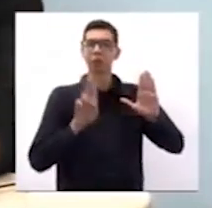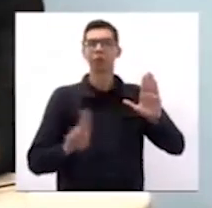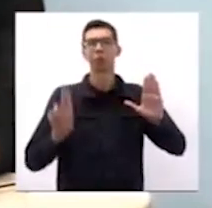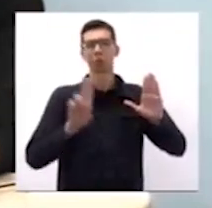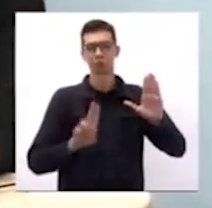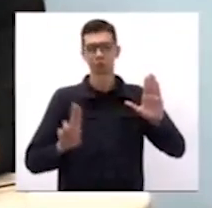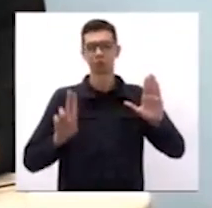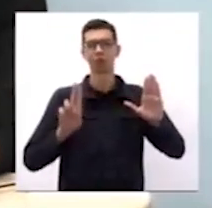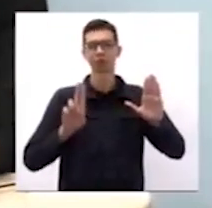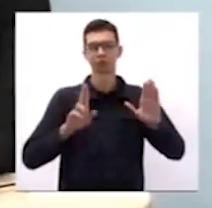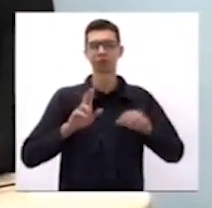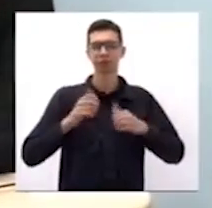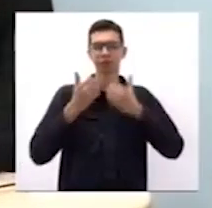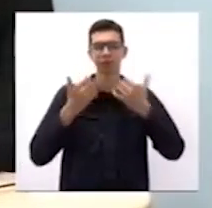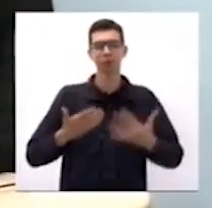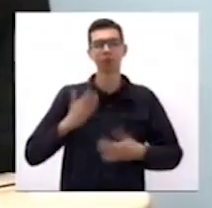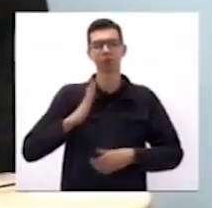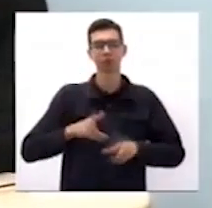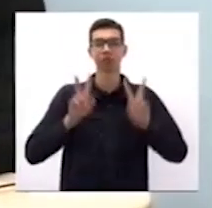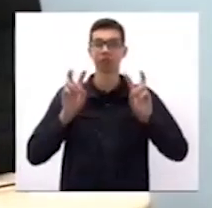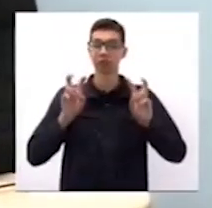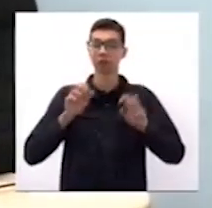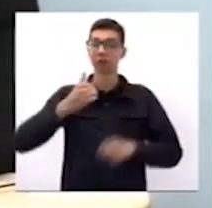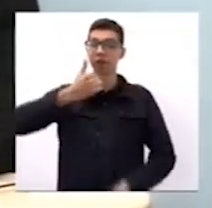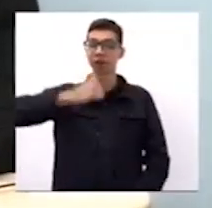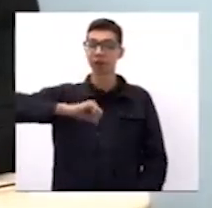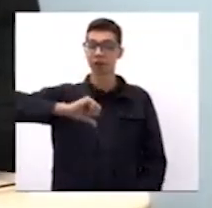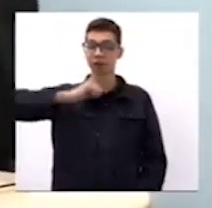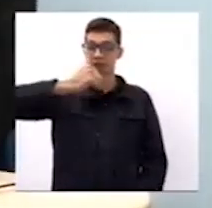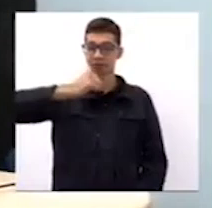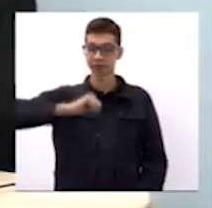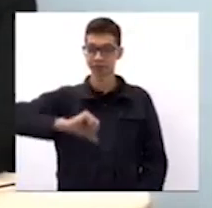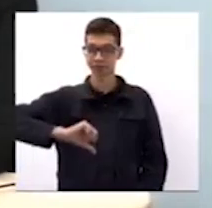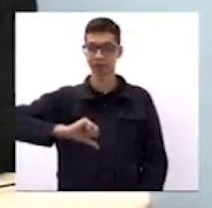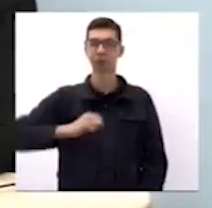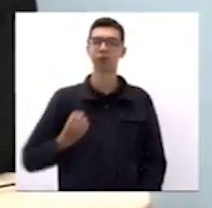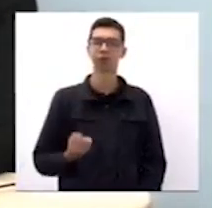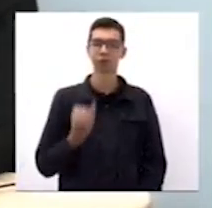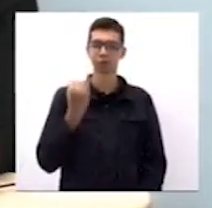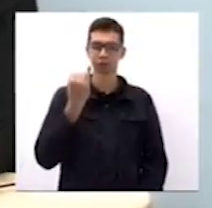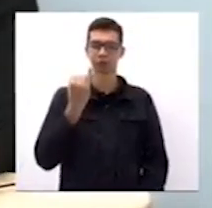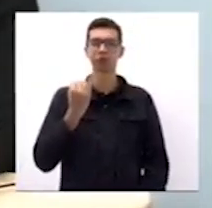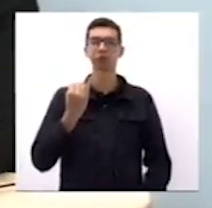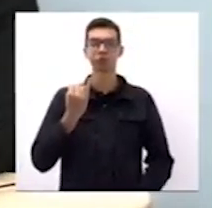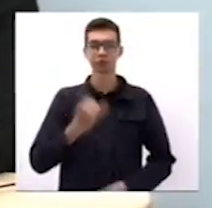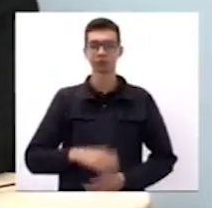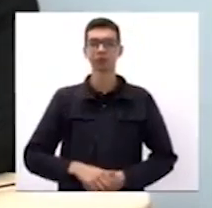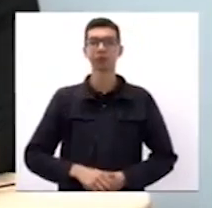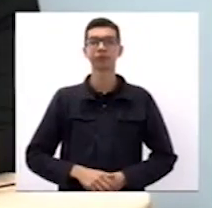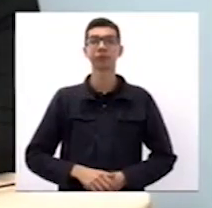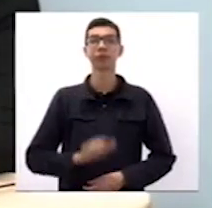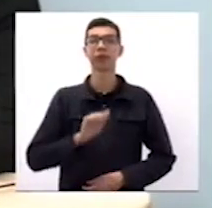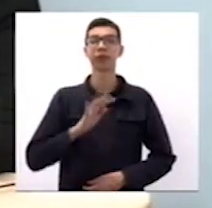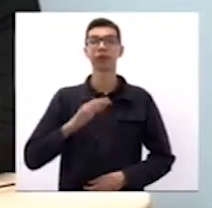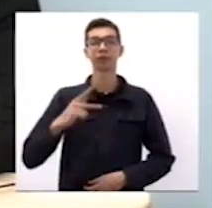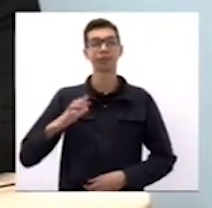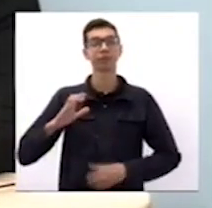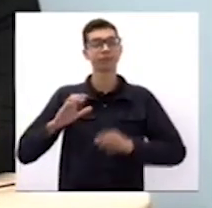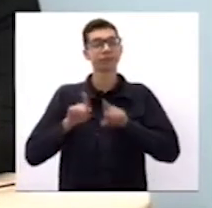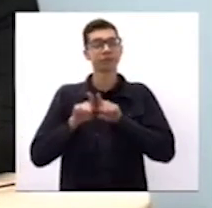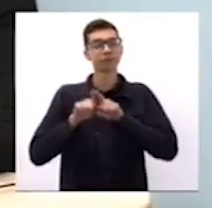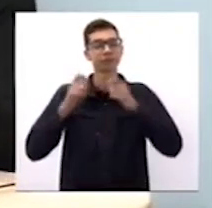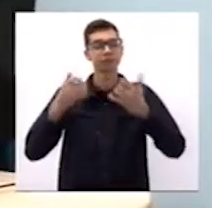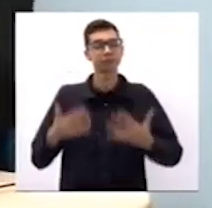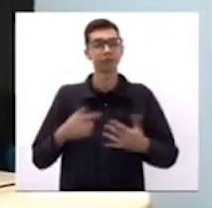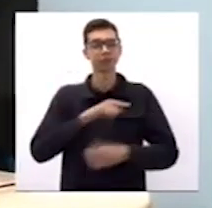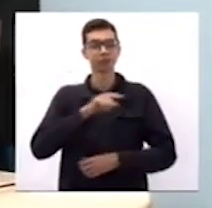na pauta de avaliação, né? Os vários instrumentos que foram levantados, a gente resgatou ele nesse ATPC como forma de